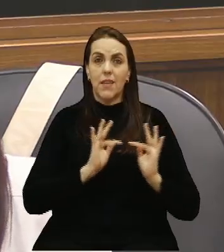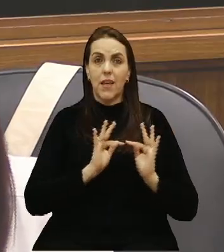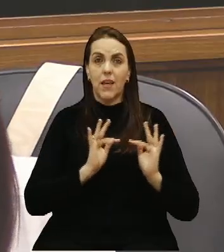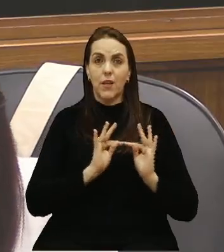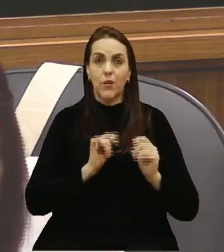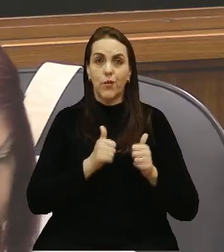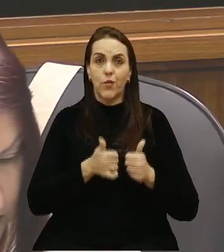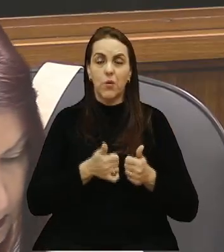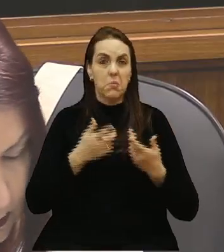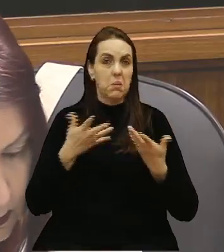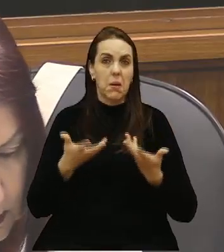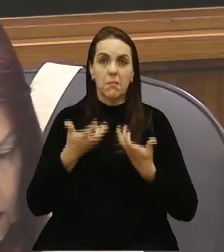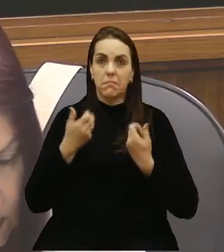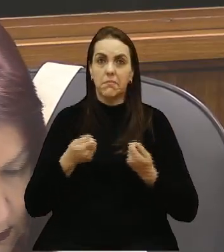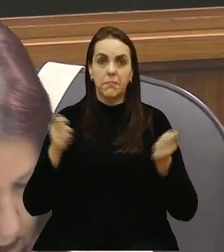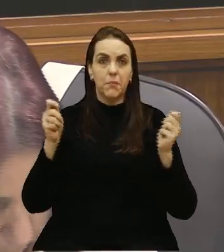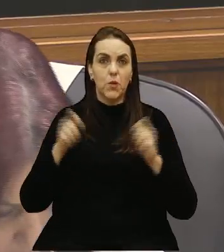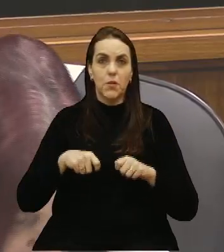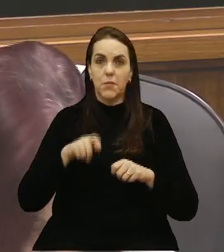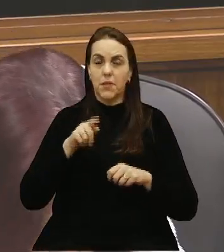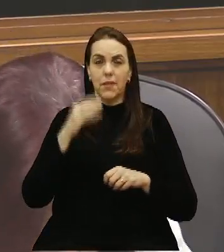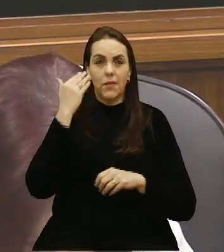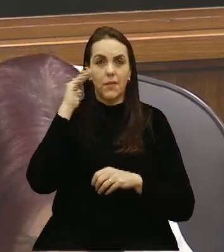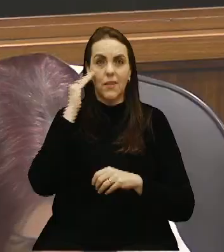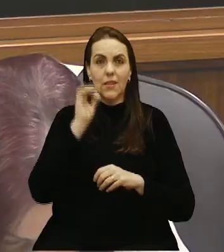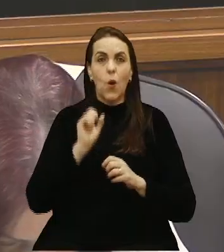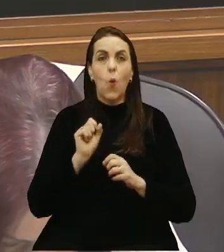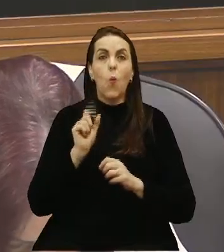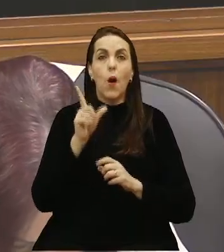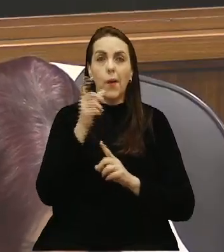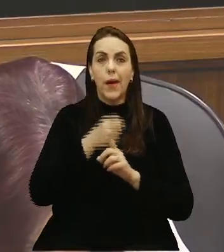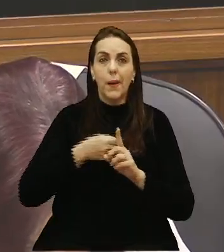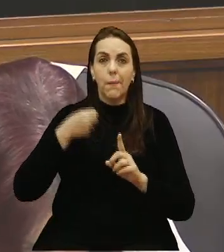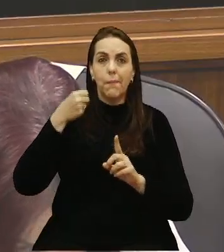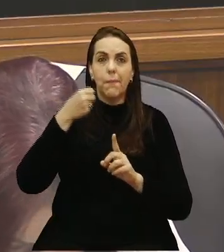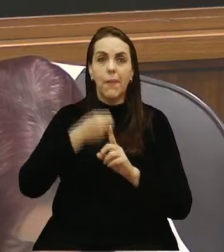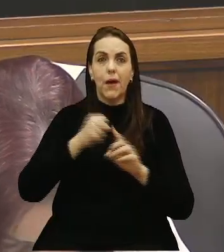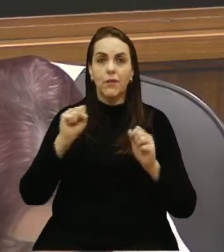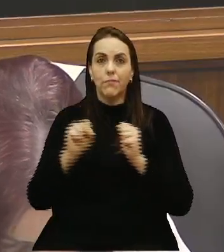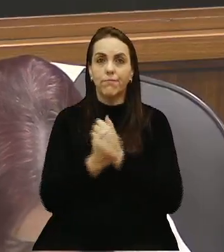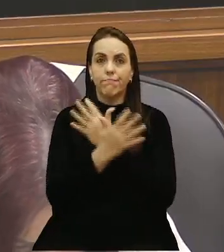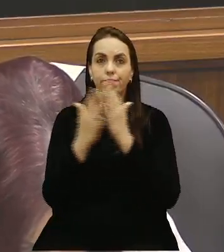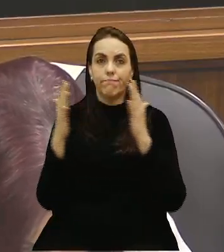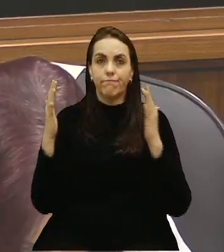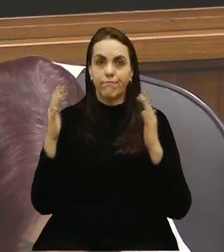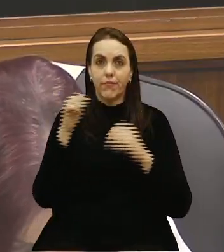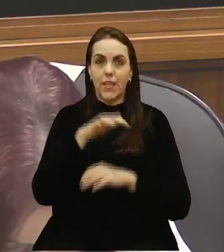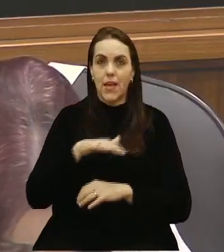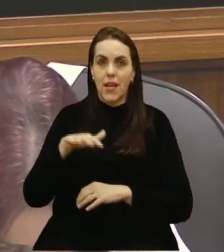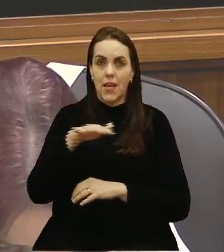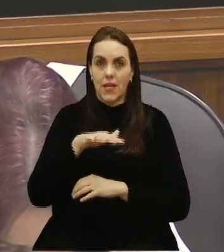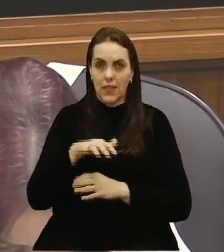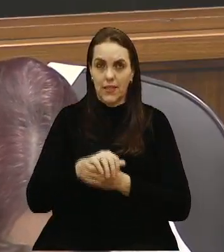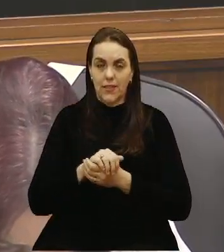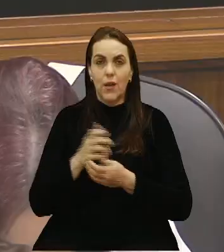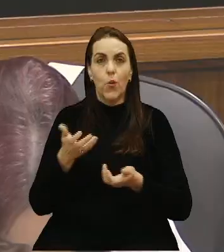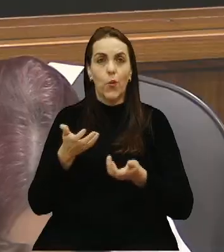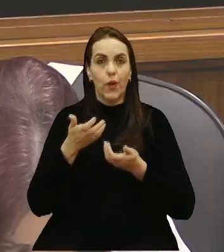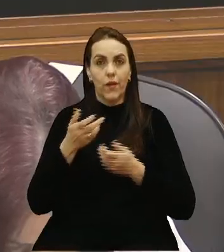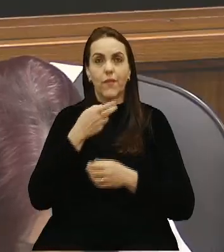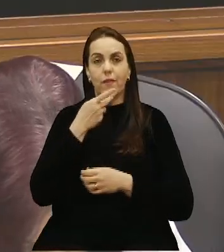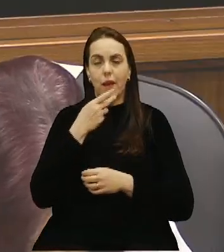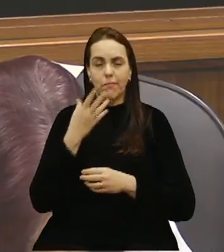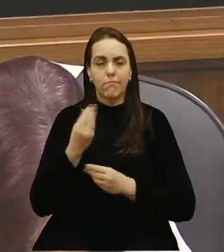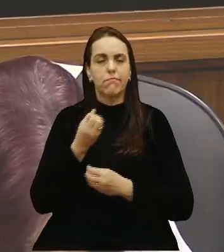permitem entender exatamente quais serão os impactos ambientais nessas áreas. E, nesse ponto, eu quero dizer que é muito